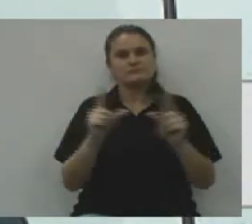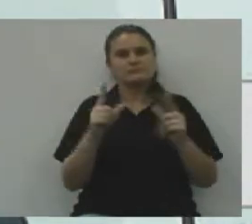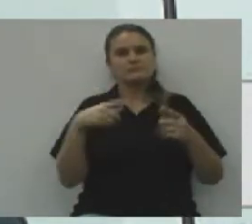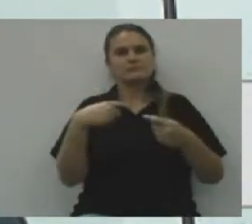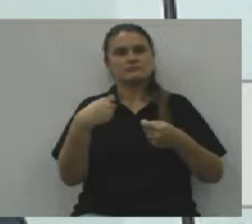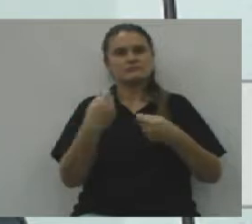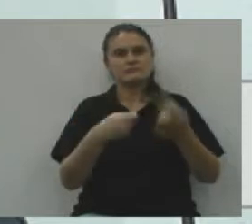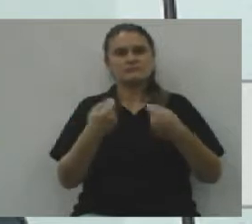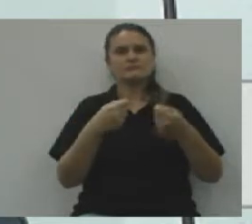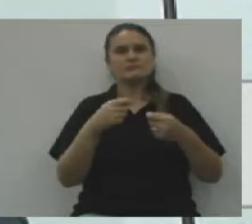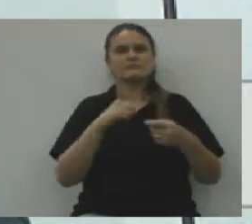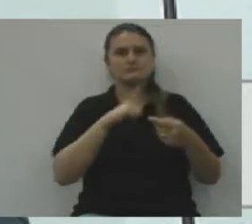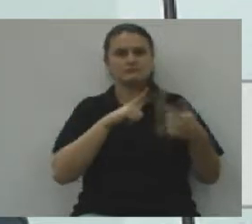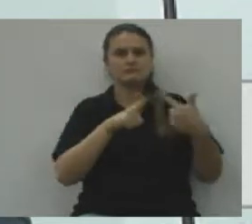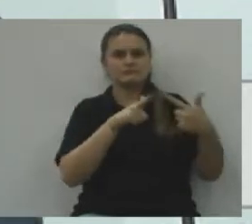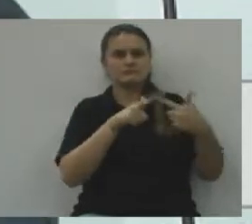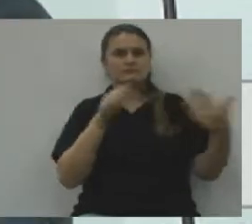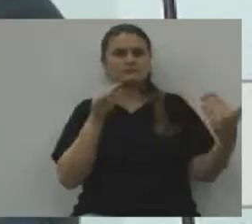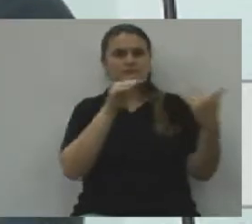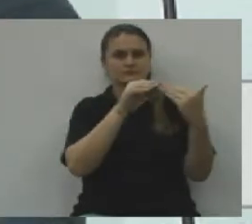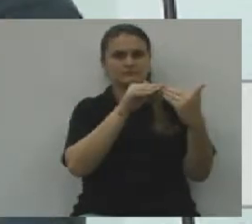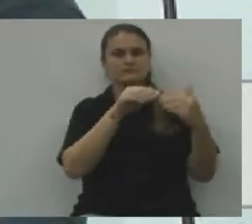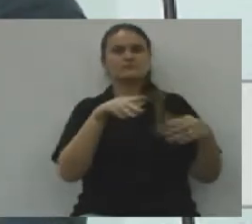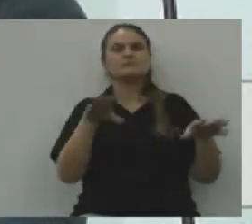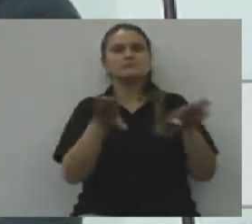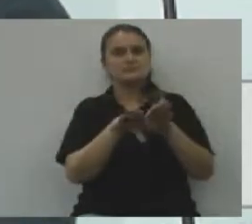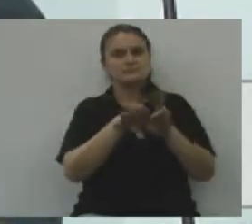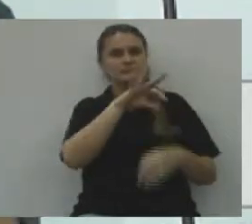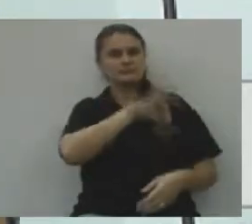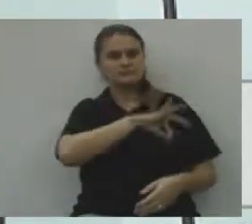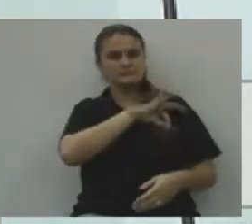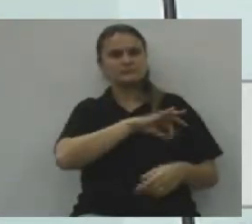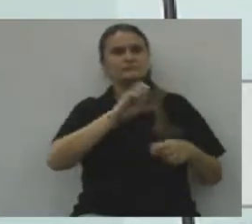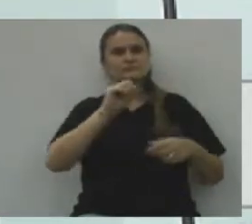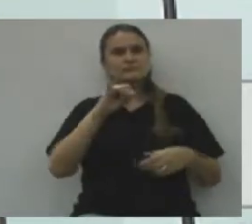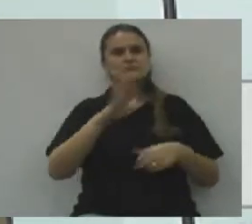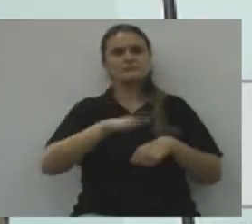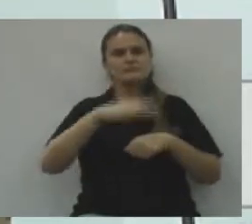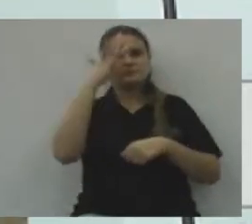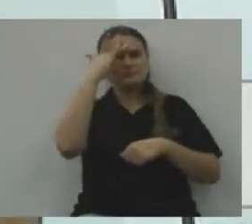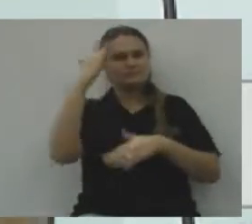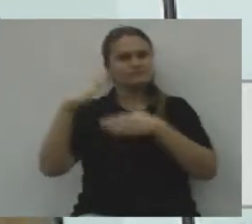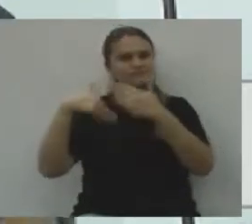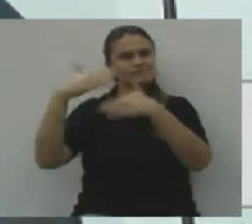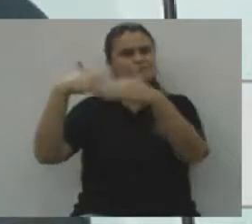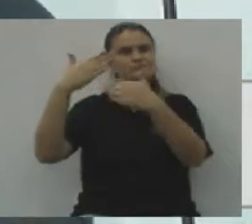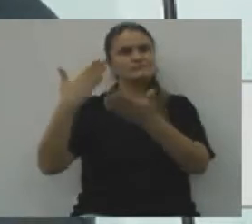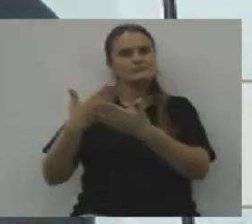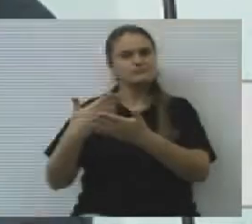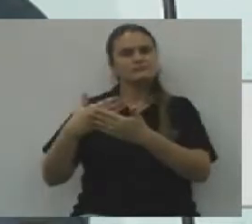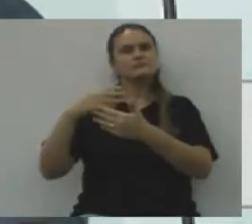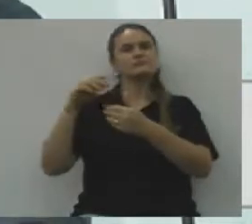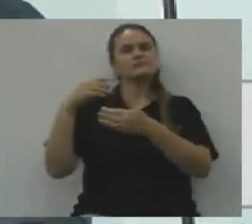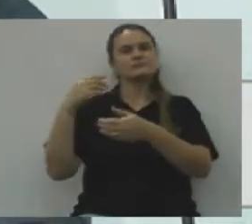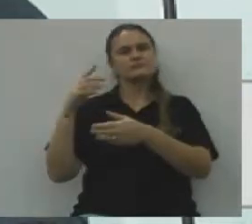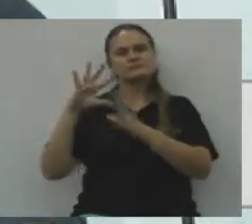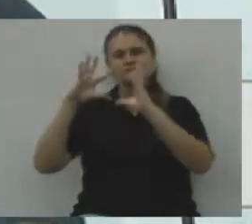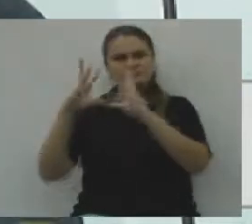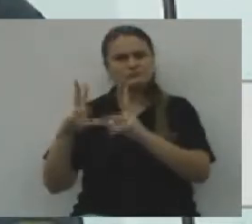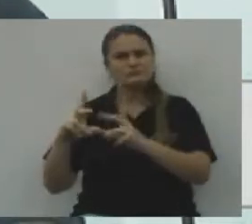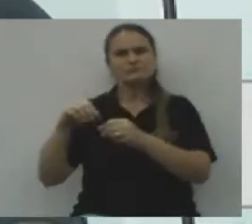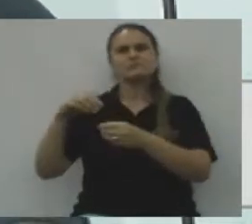nos afeta. No aspecto salarial também, quanto mais a pessoa evolui na sua vida acadêmica, na sua